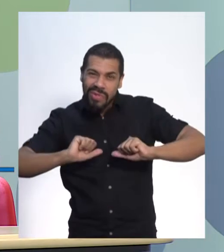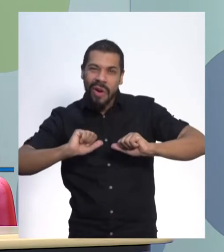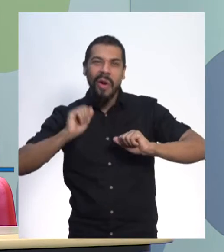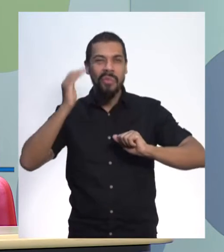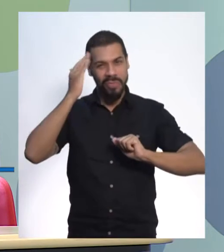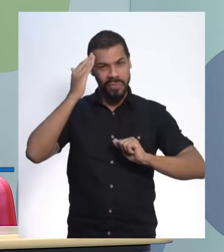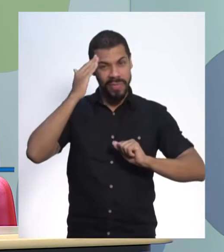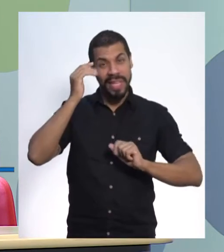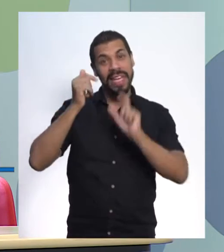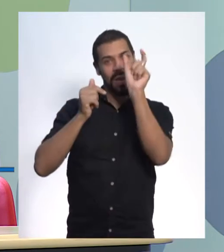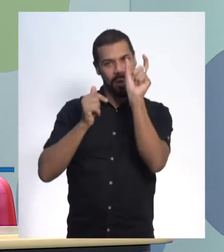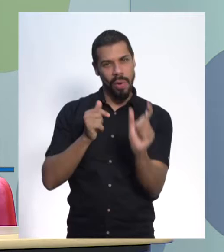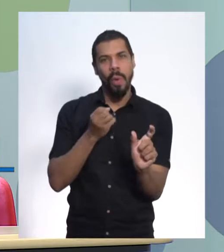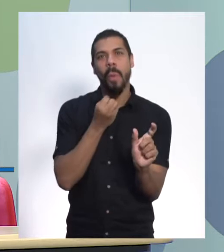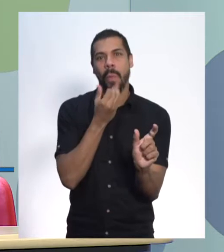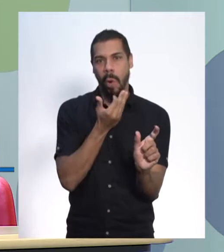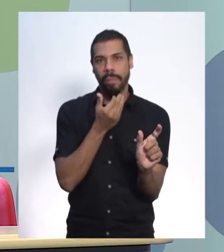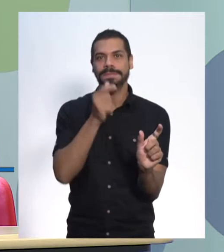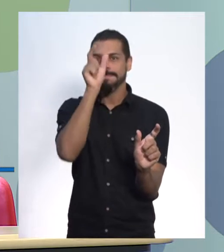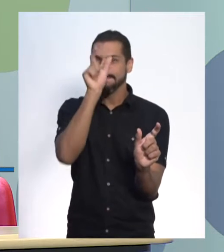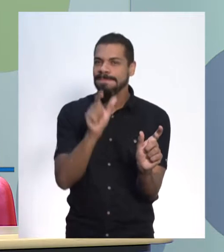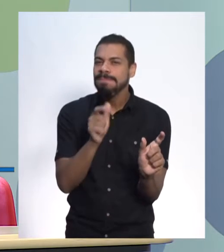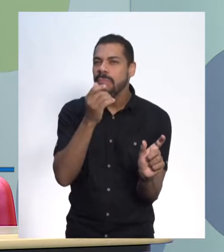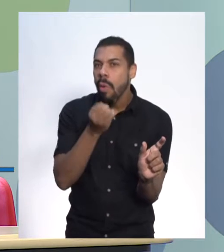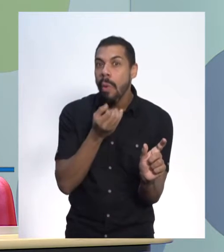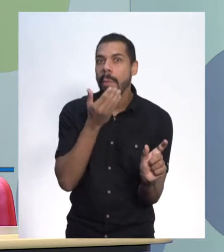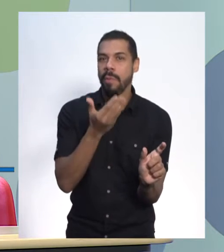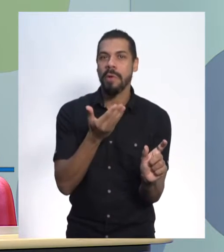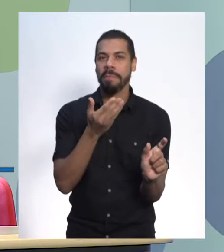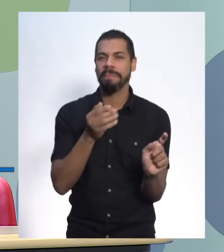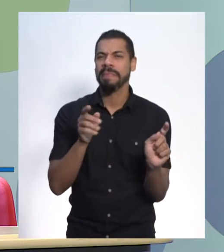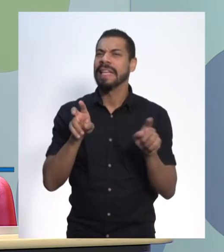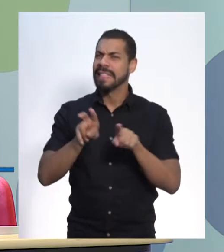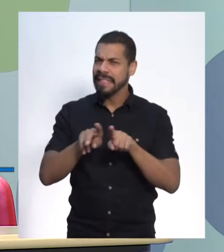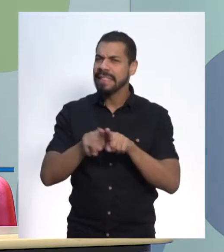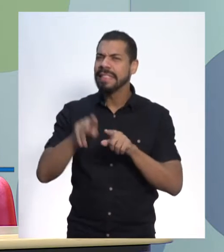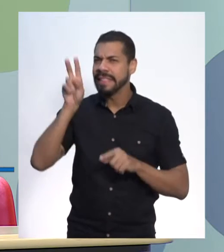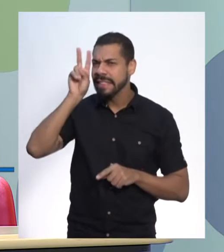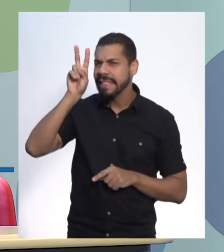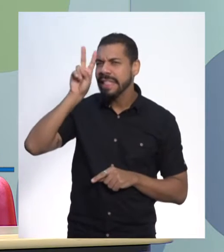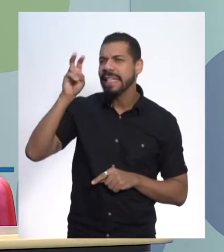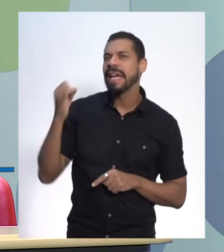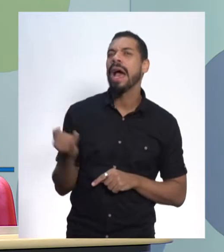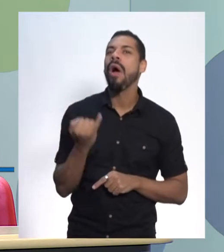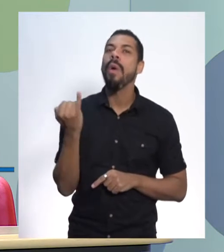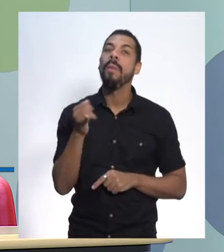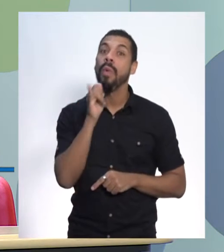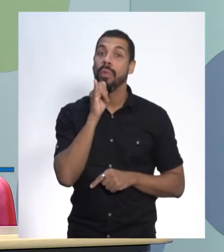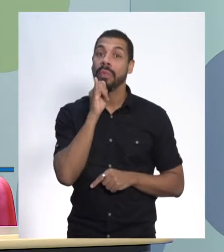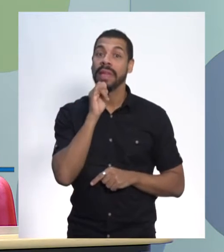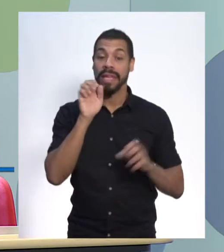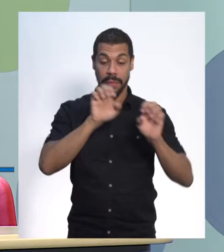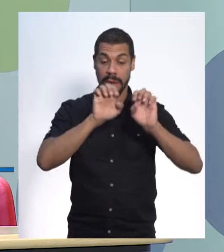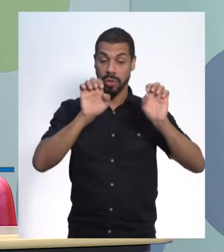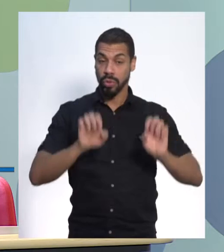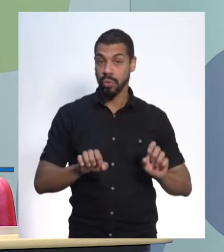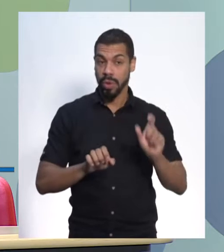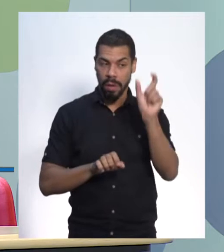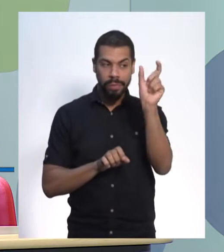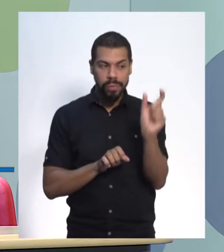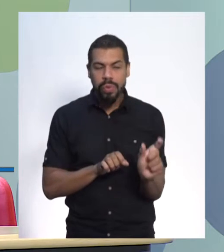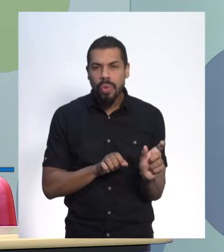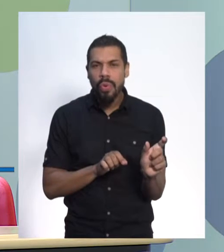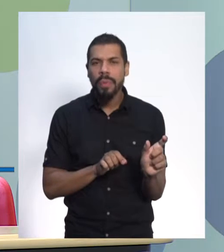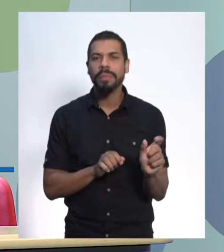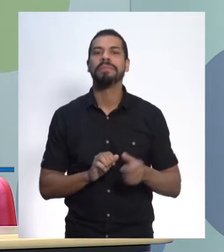E um bom personagem, né? Eu preciso ter um bom personagem. E aí vale lembrar que esse personagem ele segue algumas estruturas. A gente vai falar daqui a pouco sobre